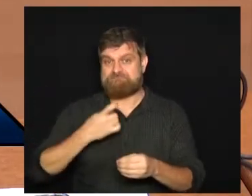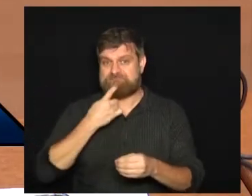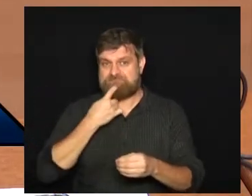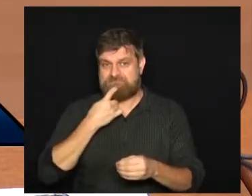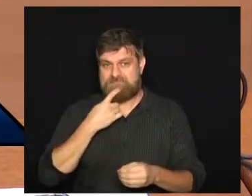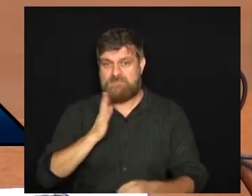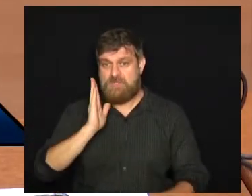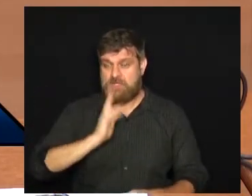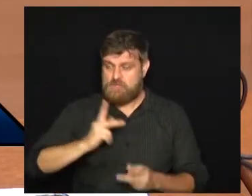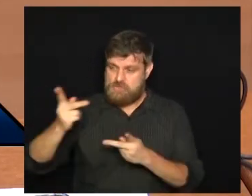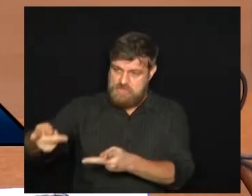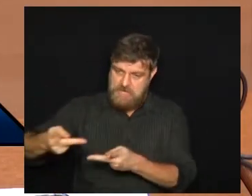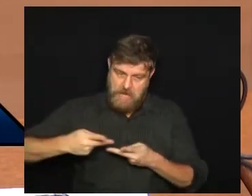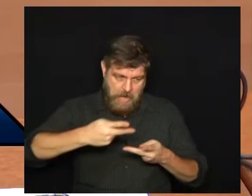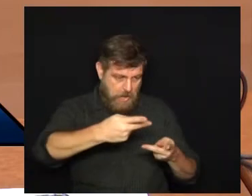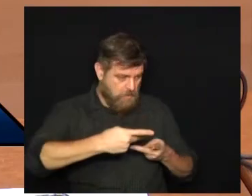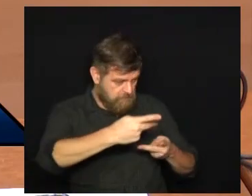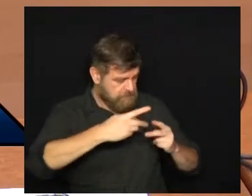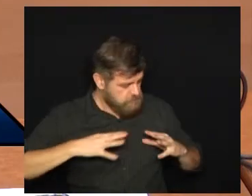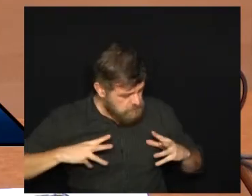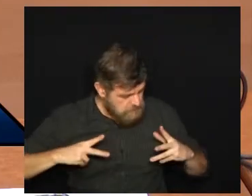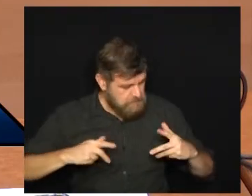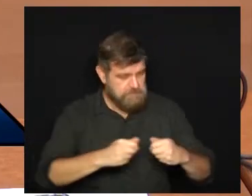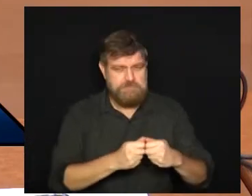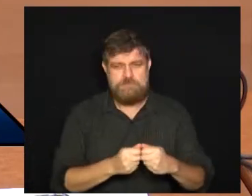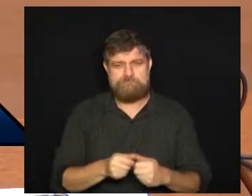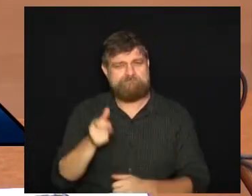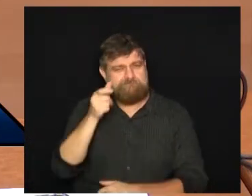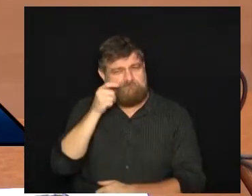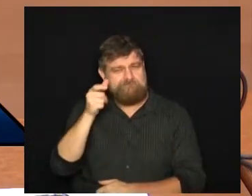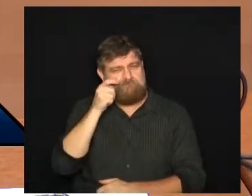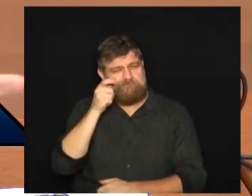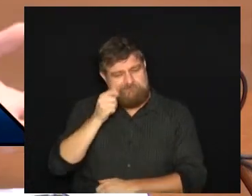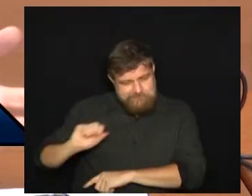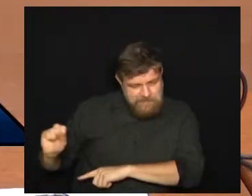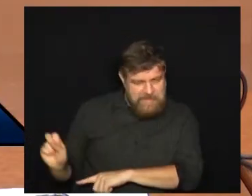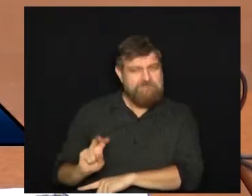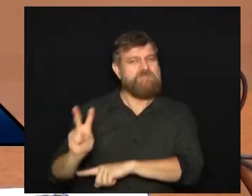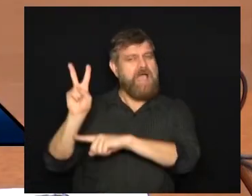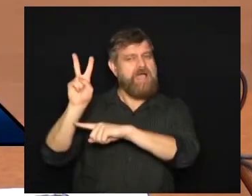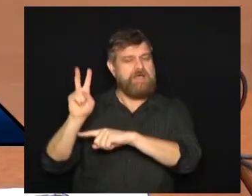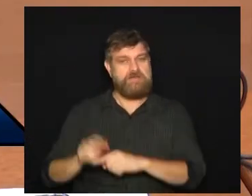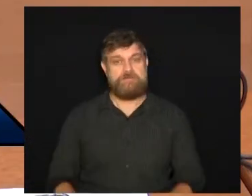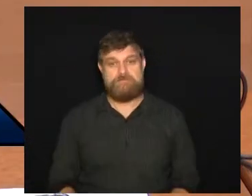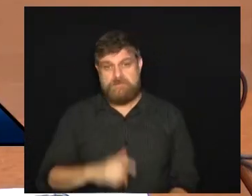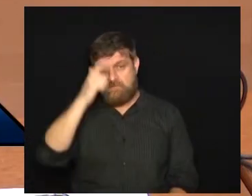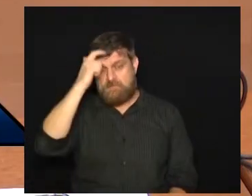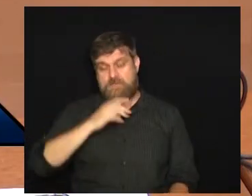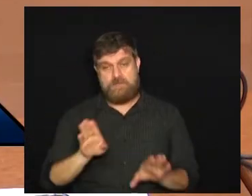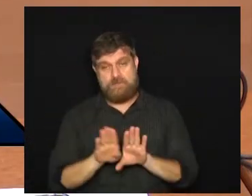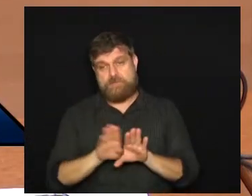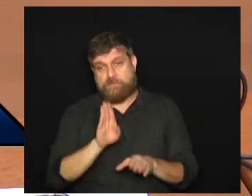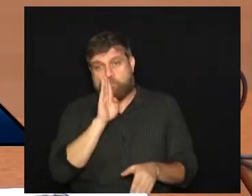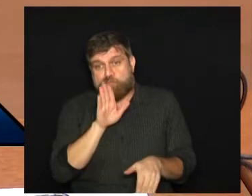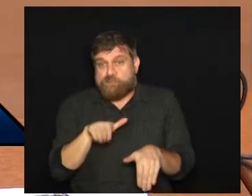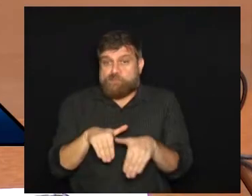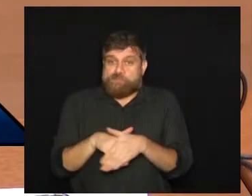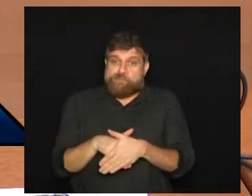já fica um convite a todos vocês aqui, vale a pena conferir. Eu também não poderia deixar